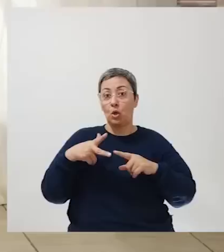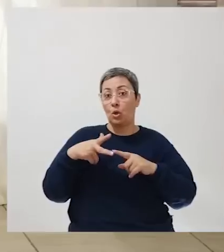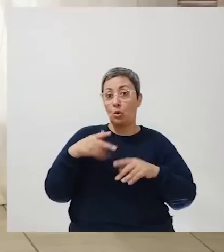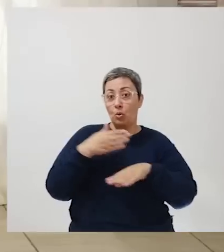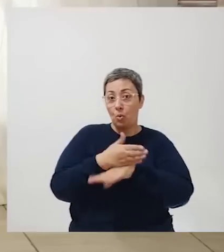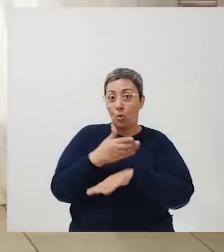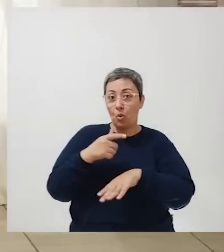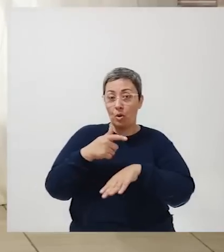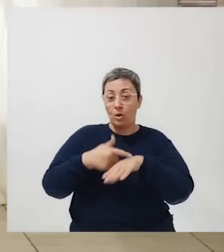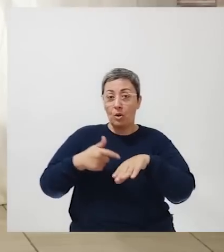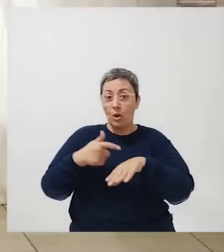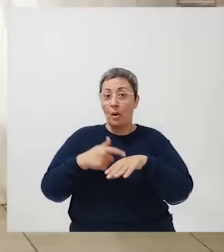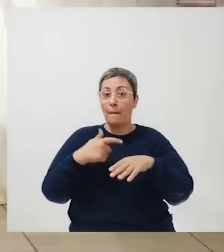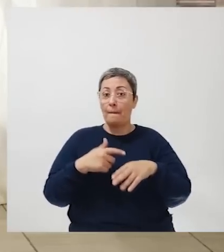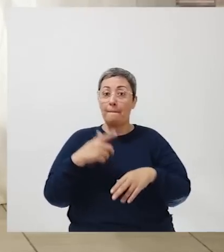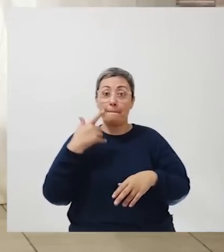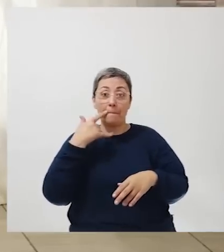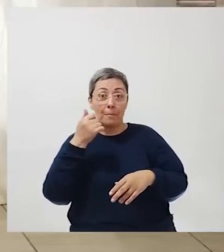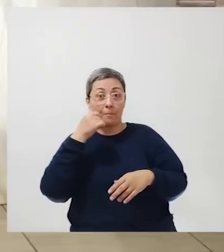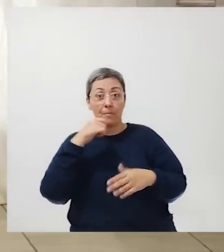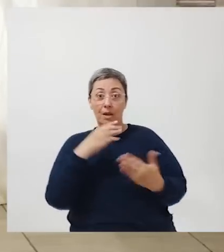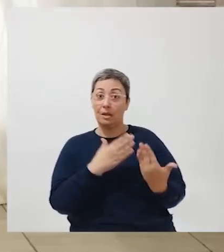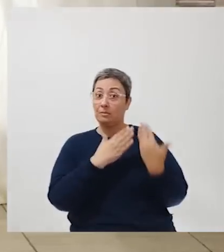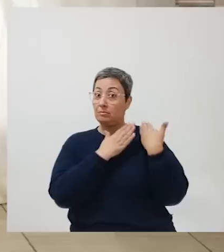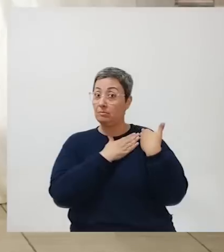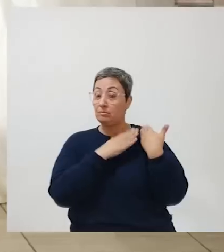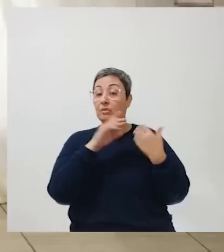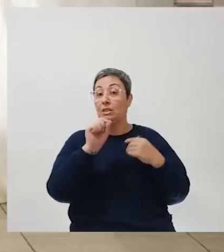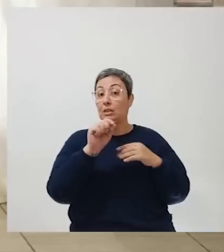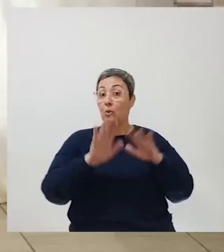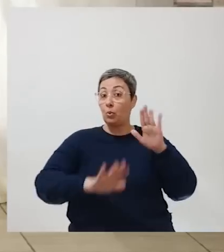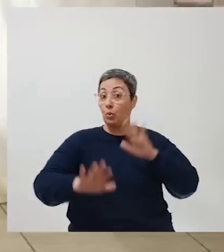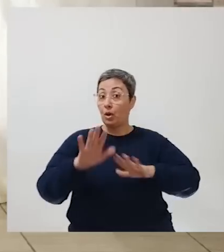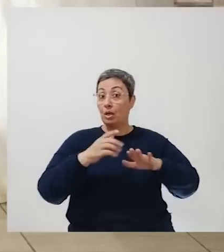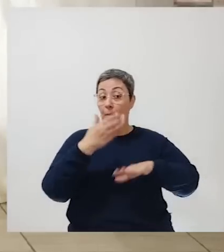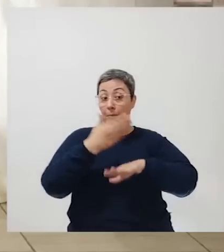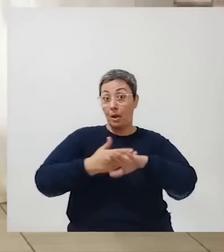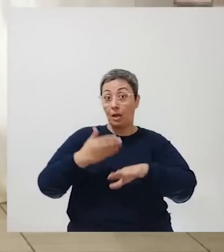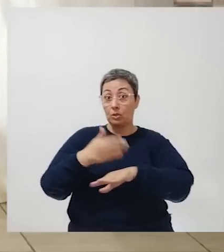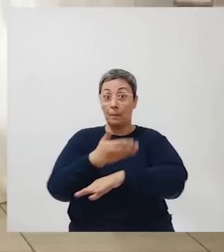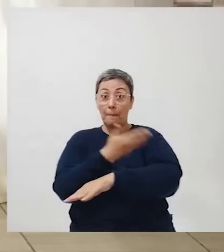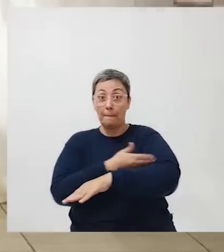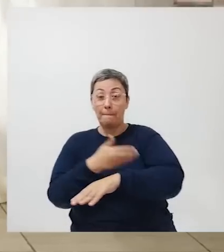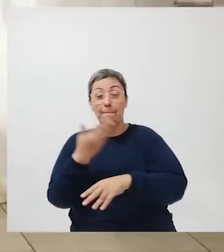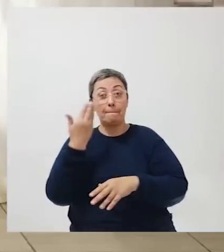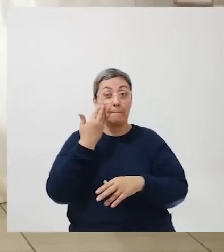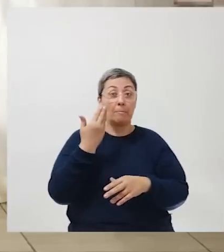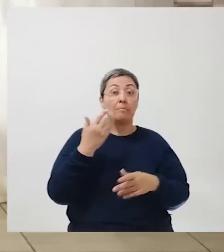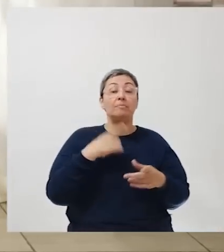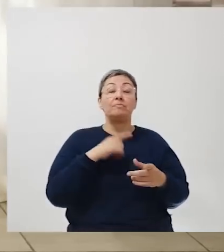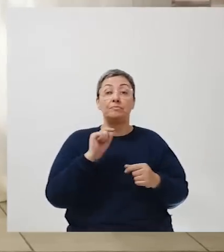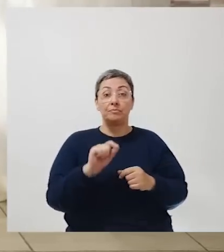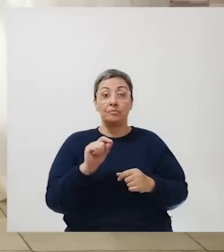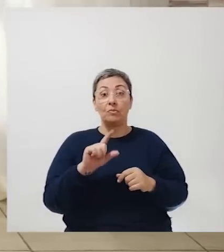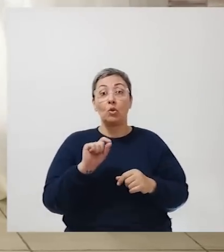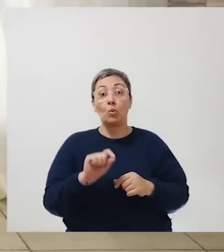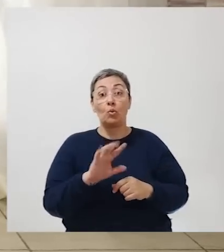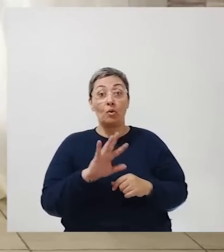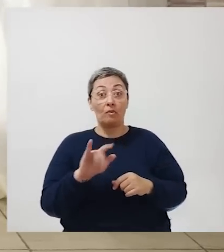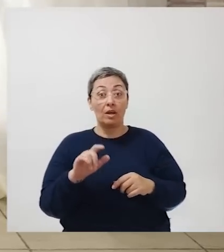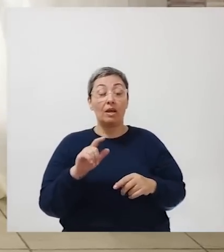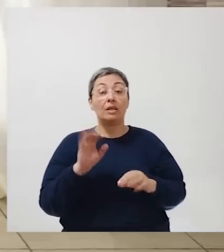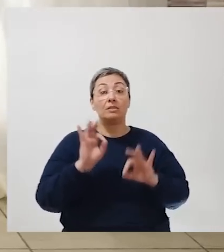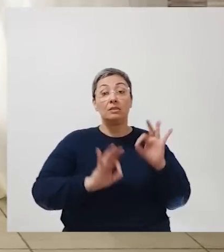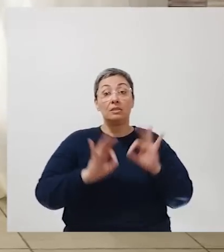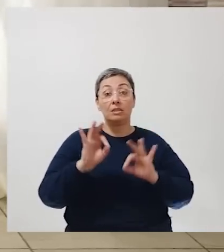corte, pais irresponsáveis, né? Tomar cuidado se tiver alguma coisa que corte ou que machuque a criança. O que nós vamos